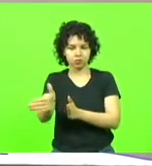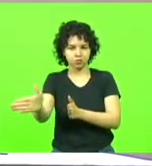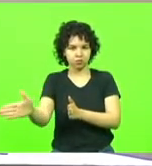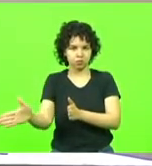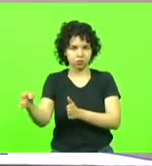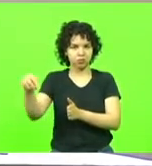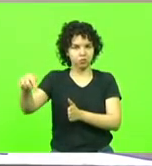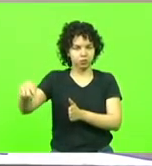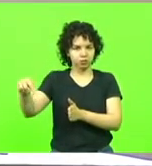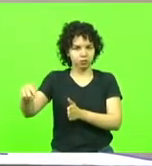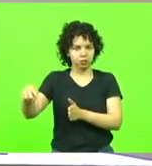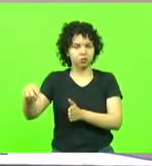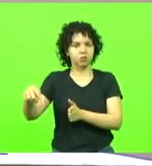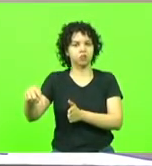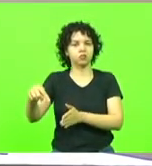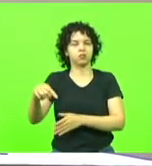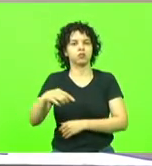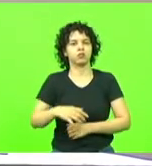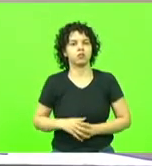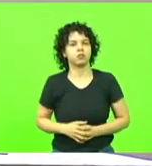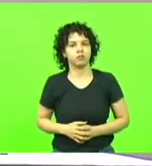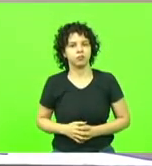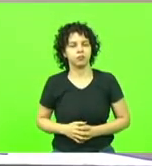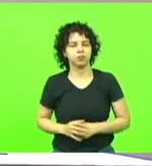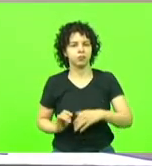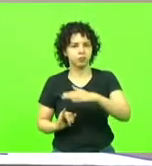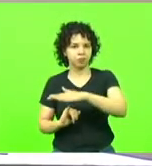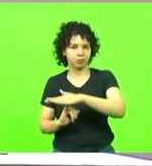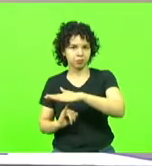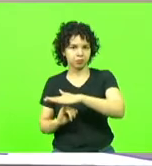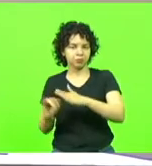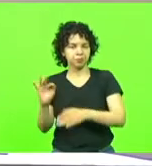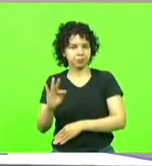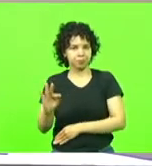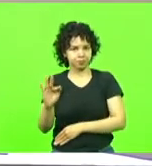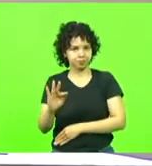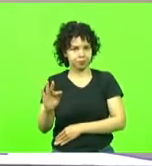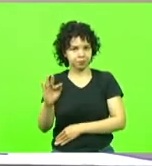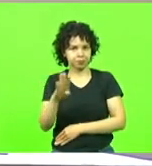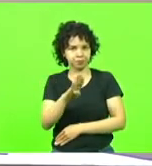Catarinense, campus de Blumenau. Em discussão?